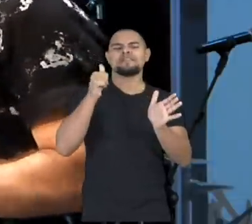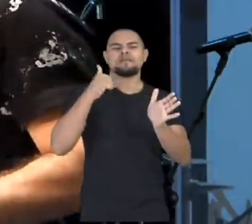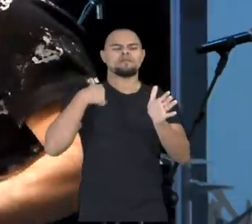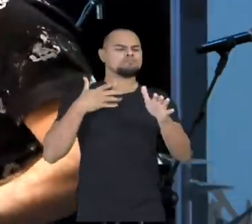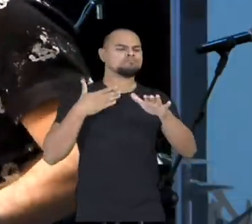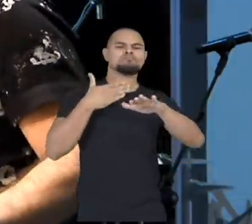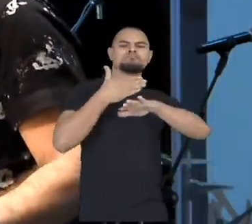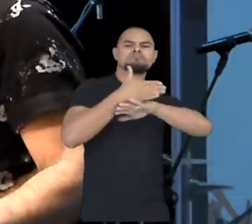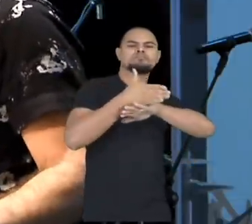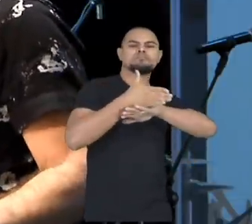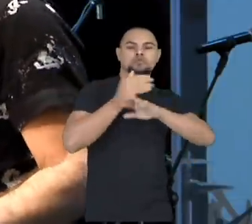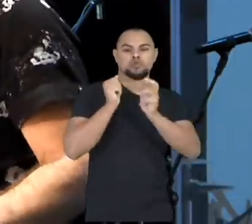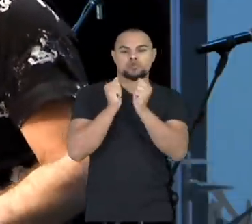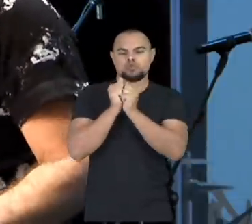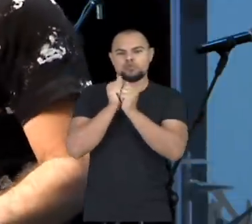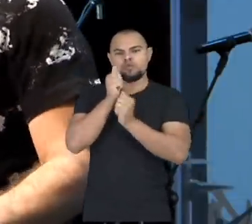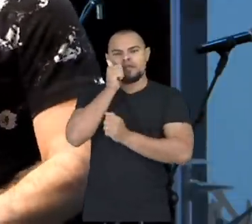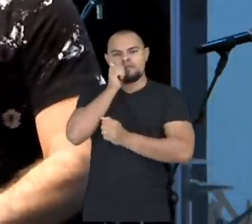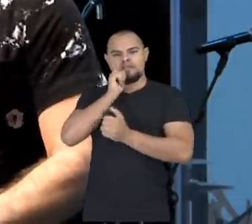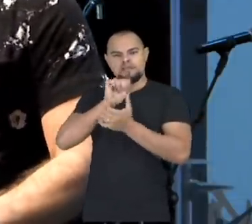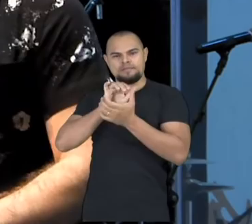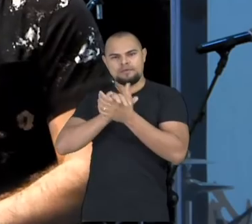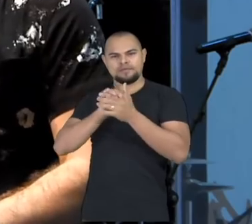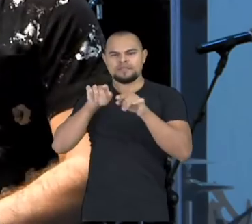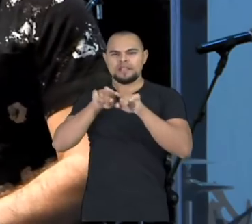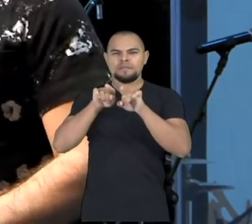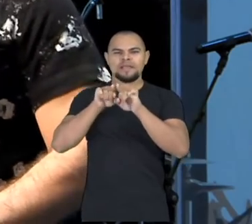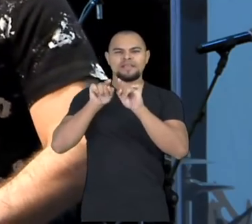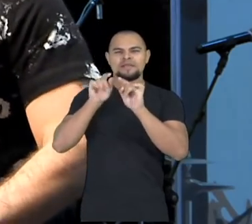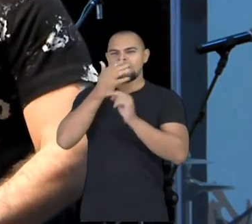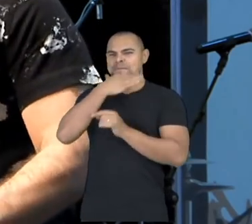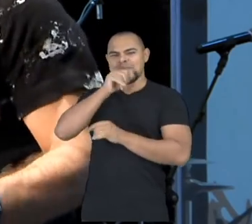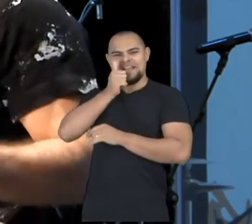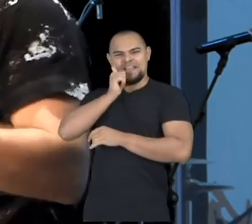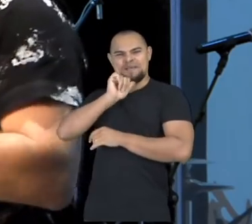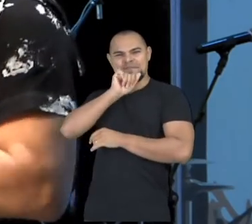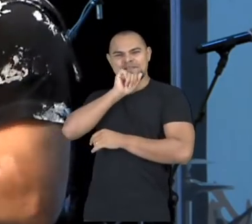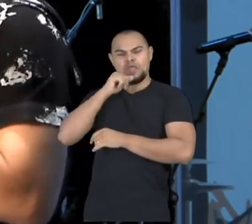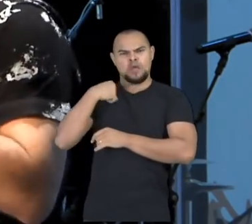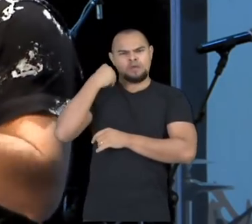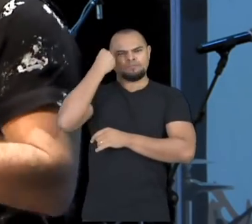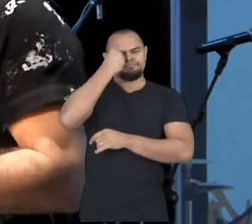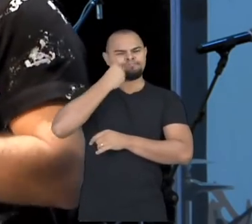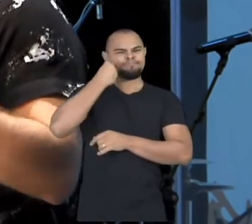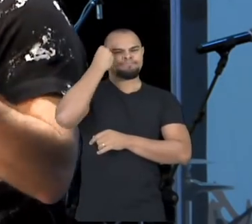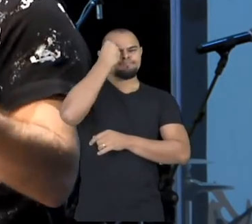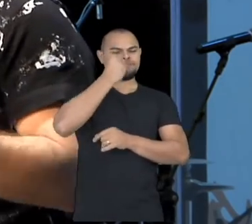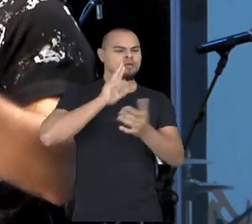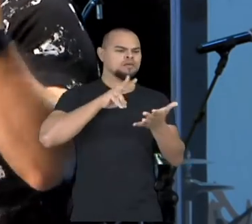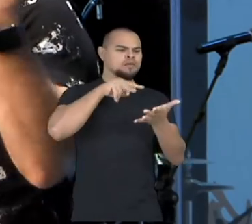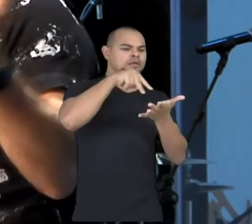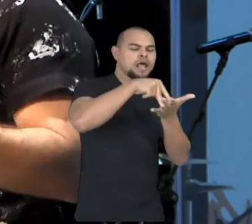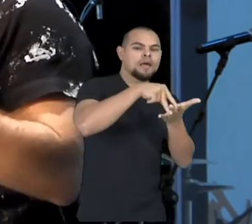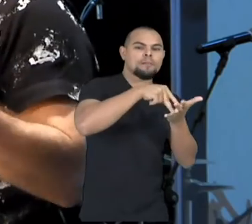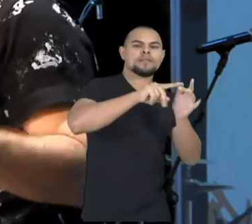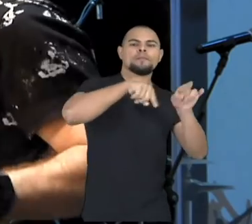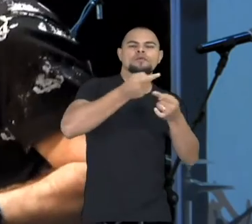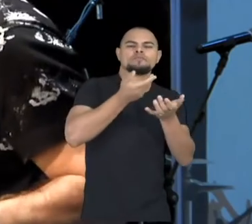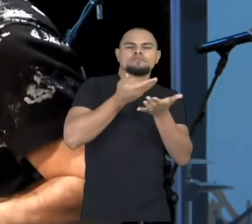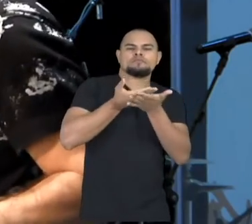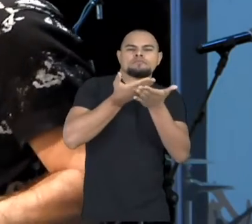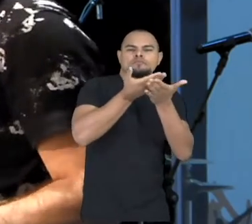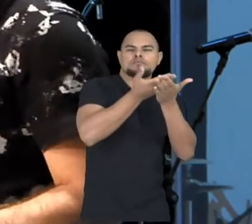com minha esposa e meus pais. Então eu tive essa experiência prévia para depois estudar e começar a